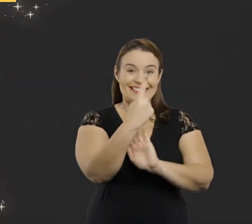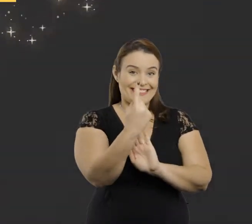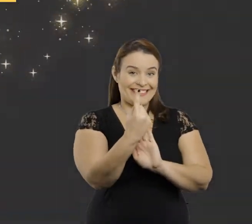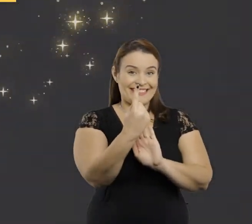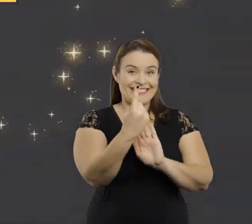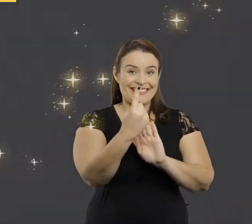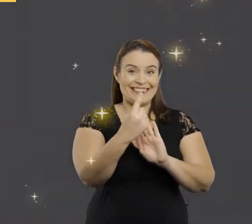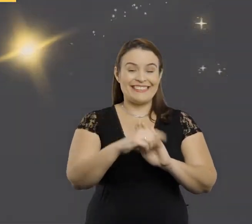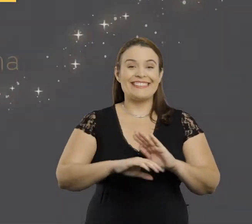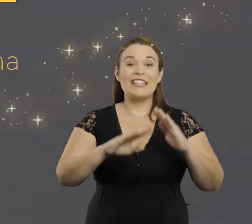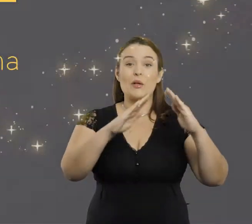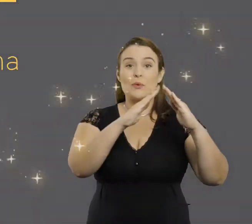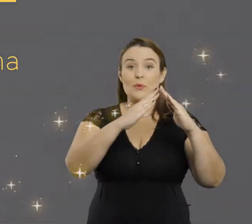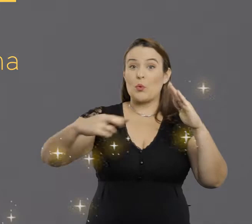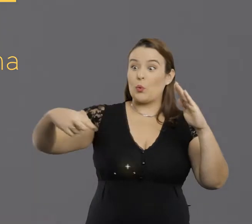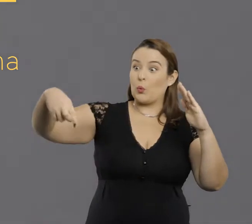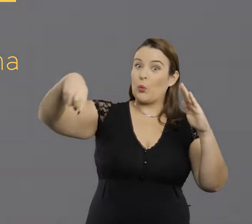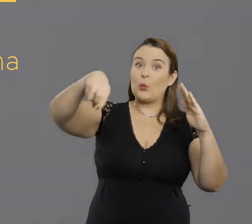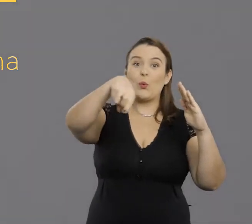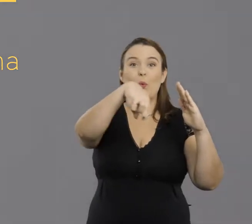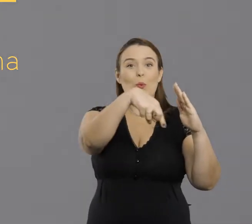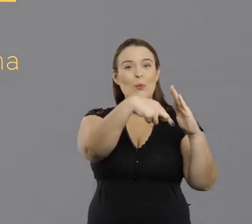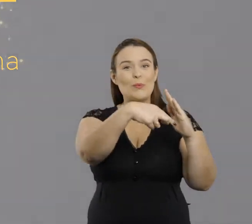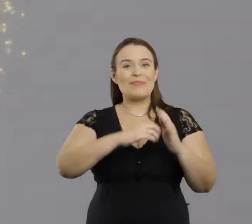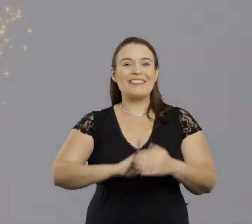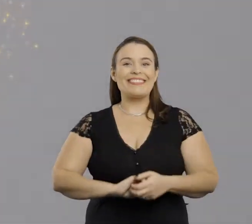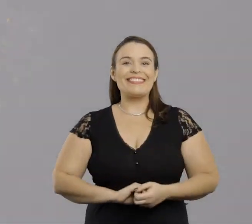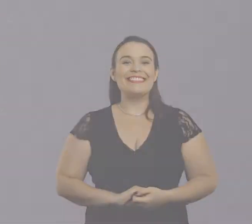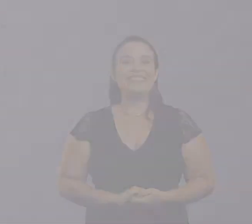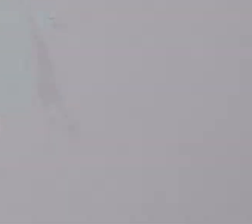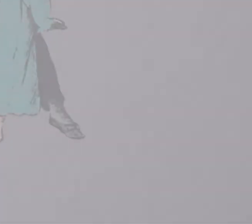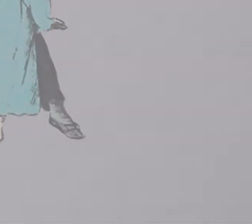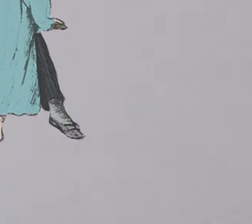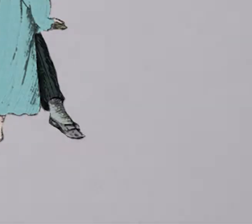Capítulo 1. Peter entra em cena.